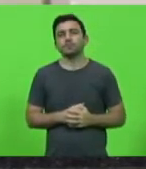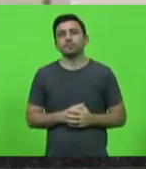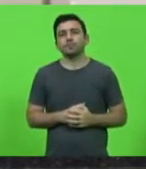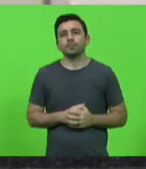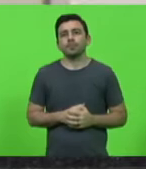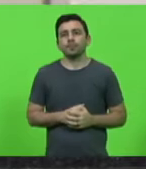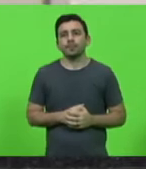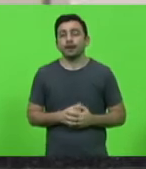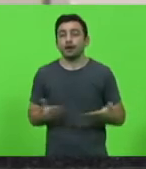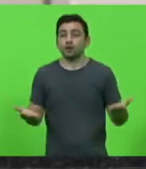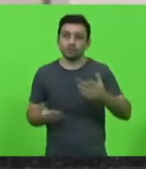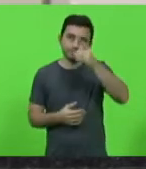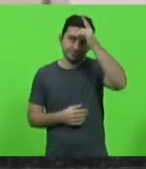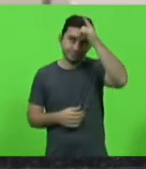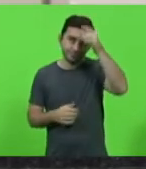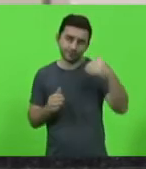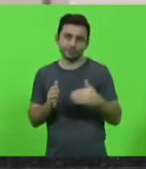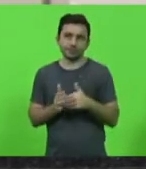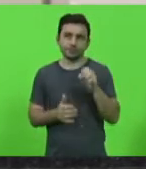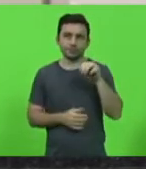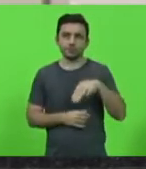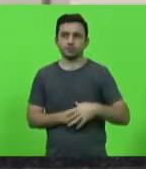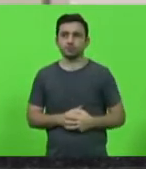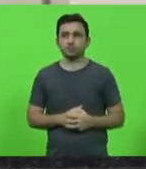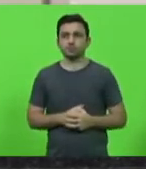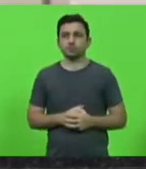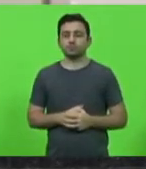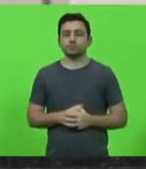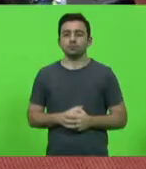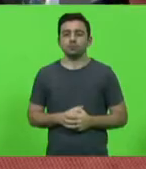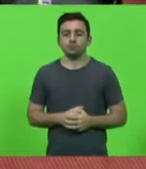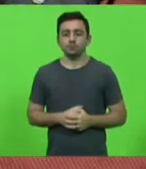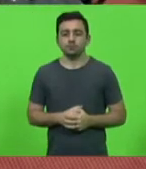Lima. Vossa Excelência terá 10 minutos, deputado.